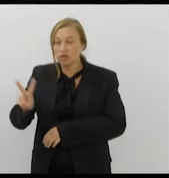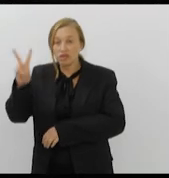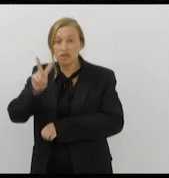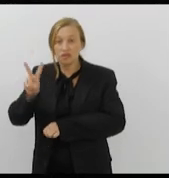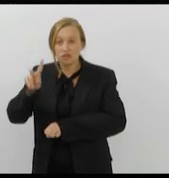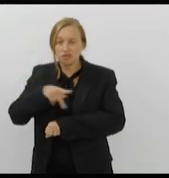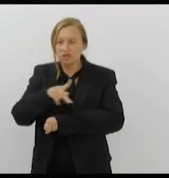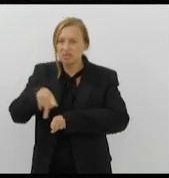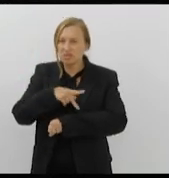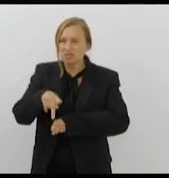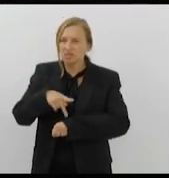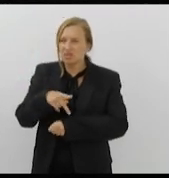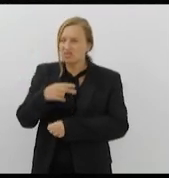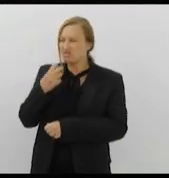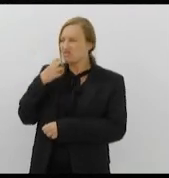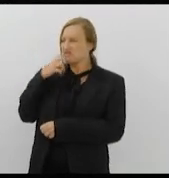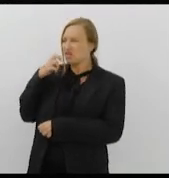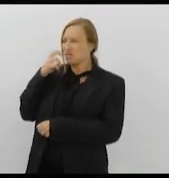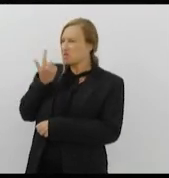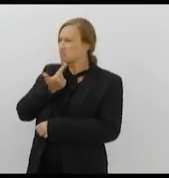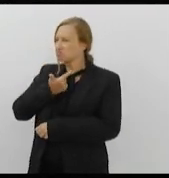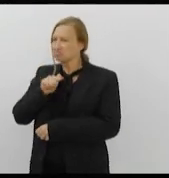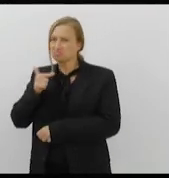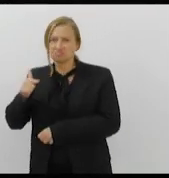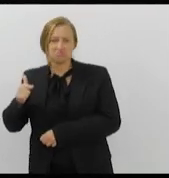Sem qualquer constrangimento.